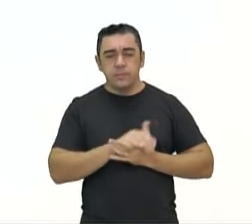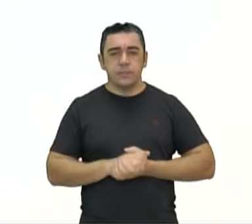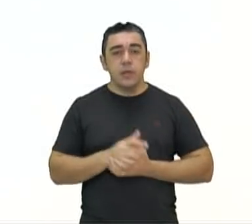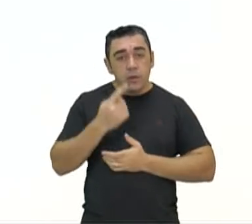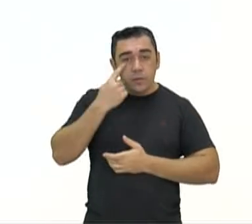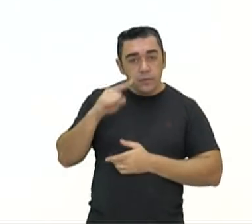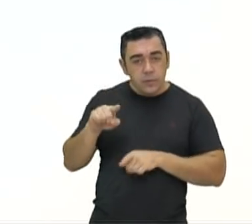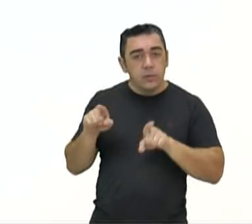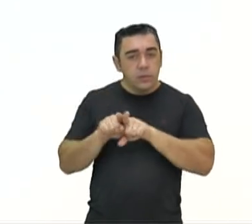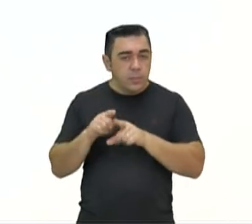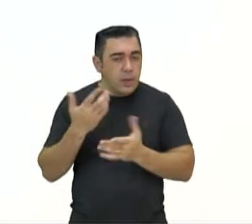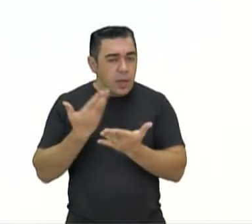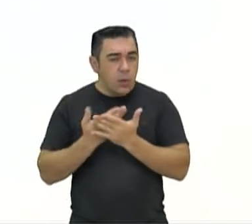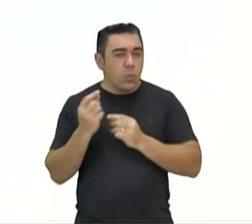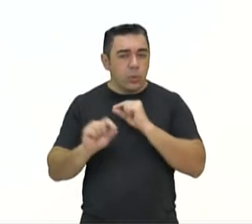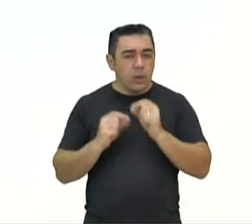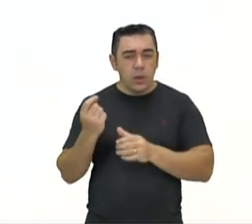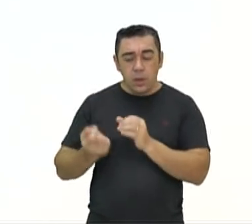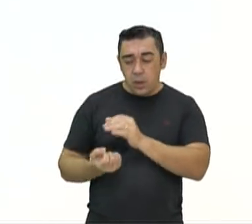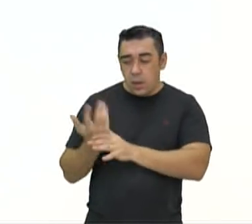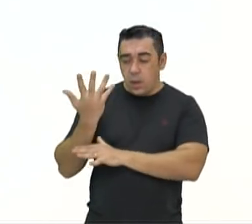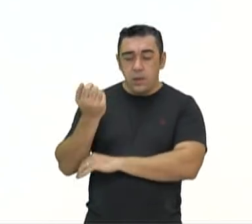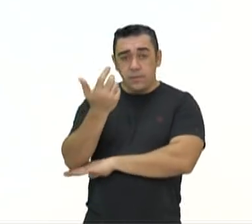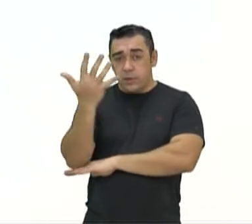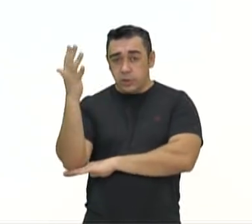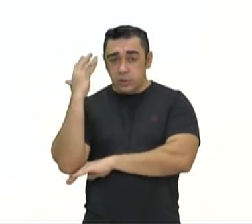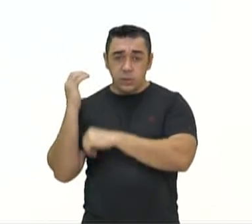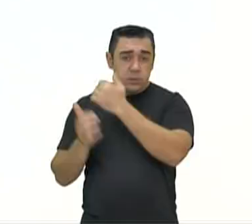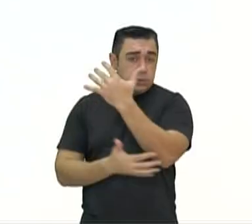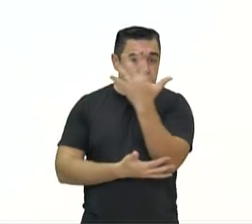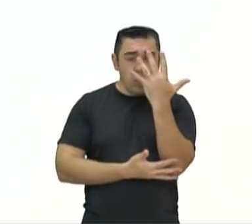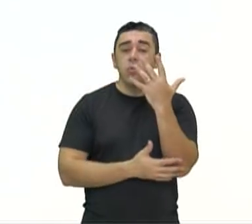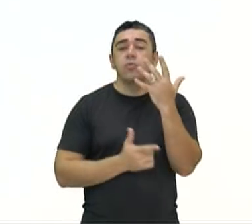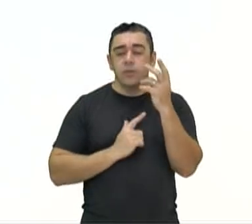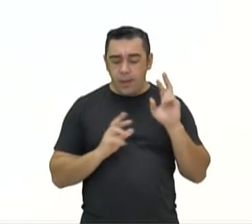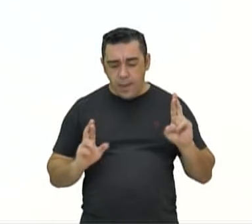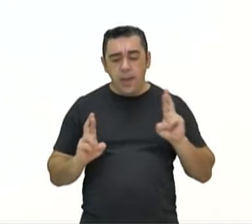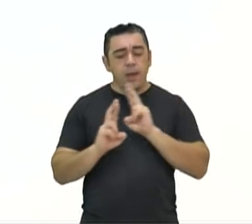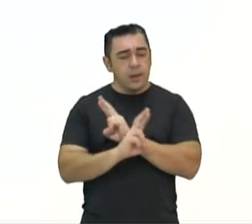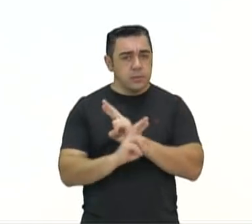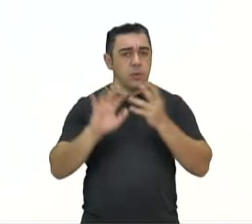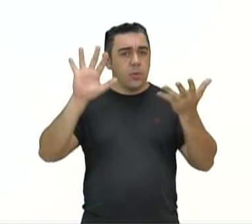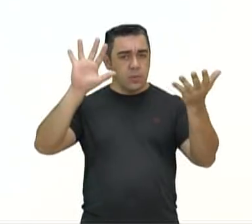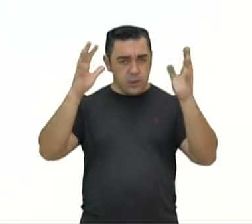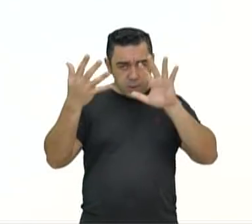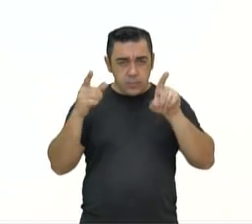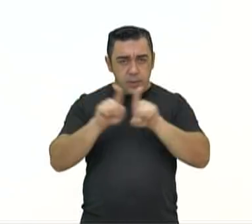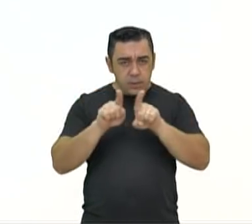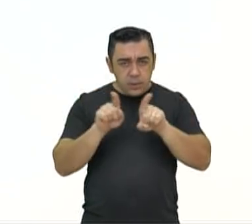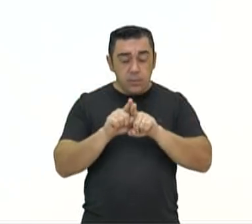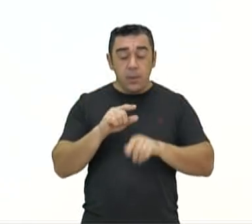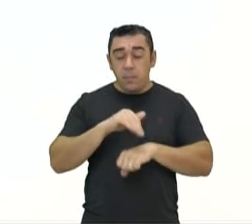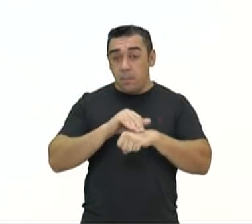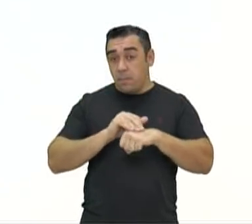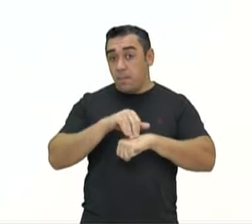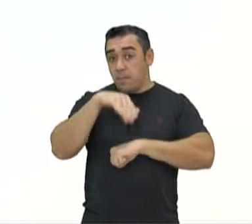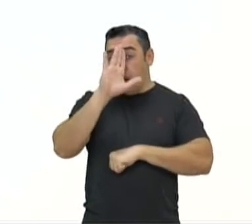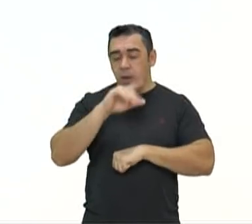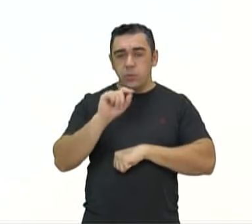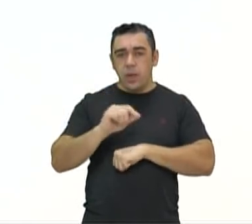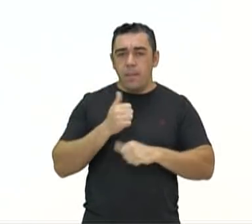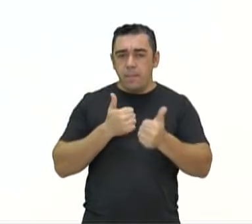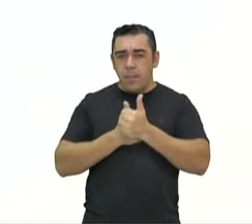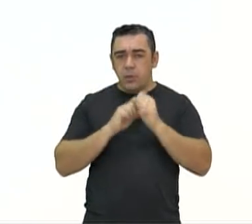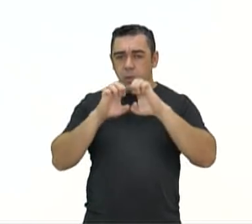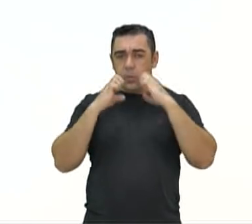a vegetação, que tem uma proximidade gigante com o tipo de clima. Portanto, vegetações mais exuberantes próximas à linha do